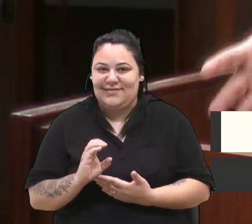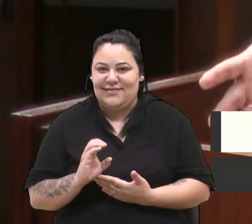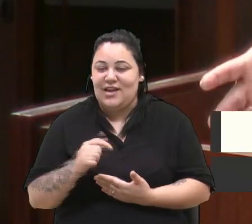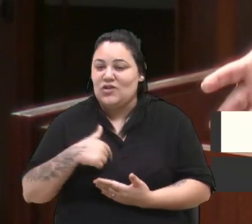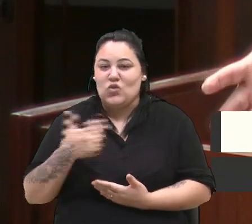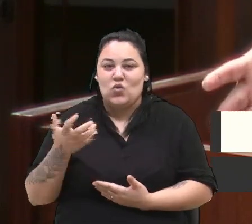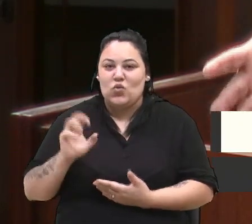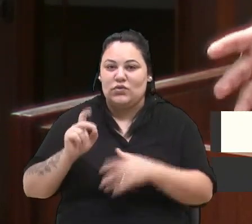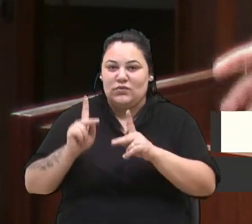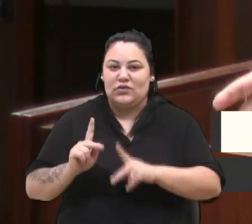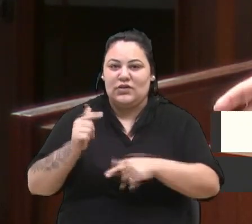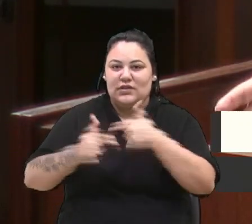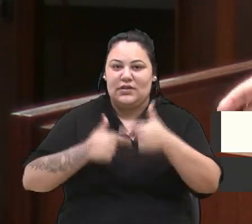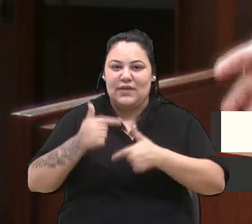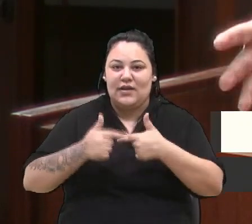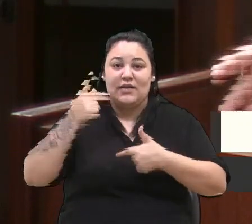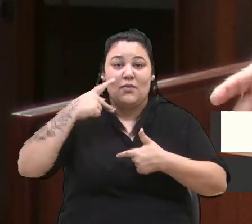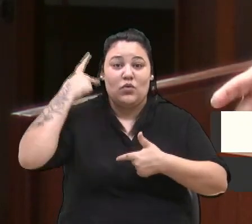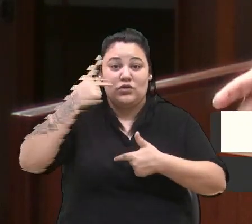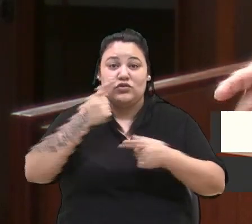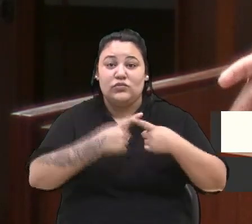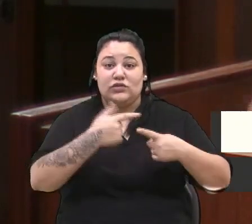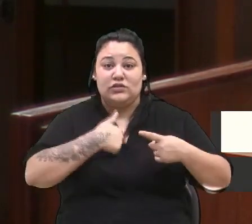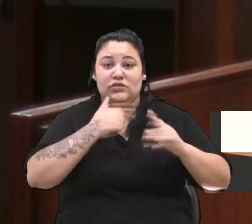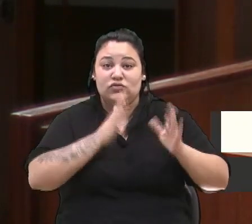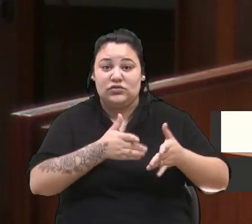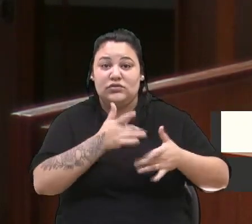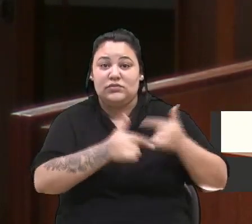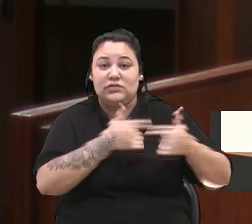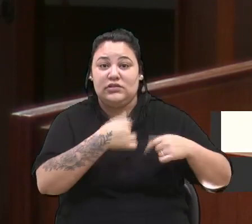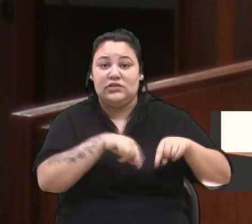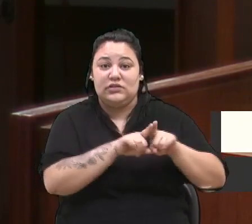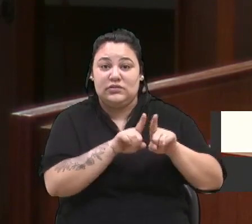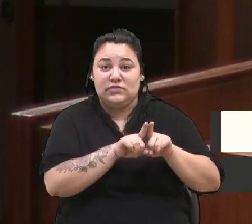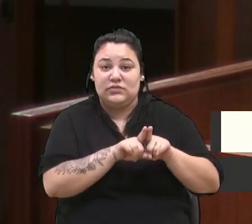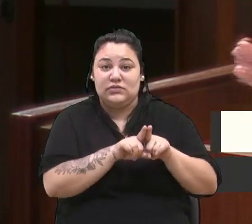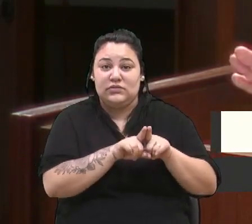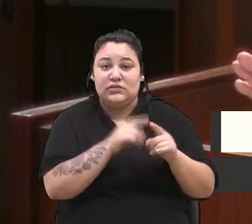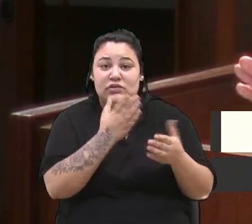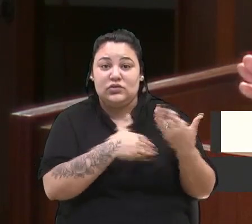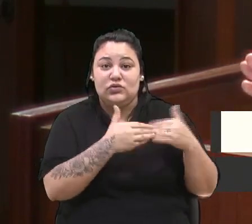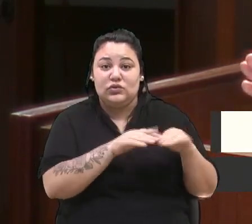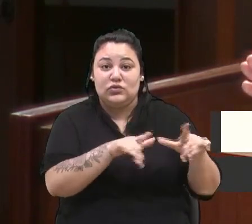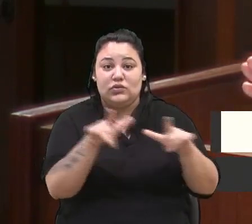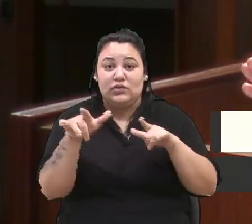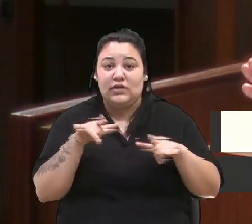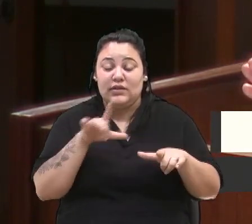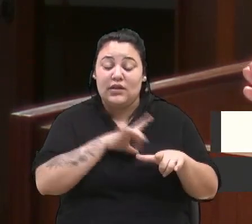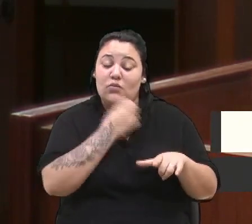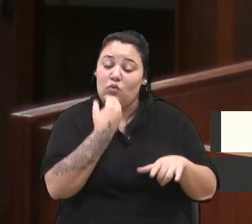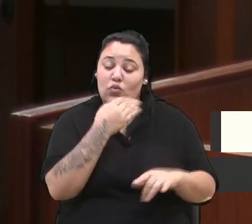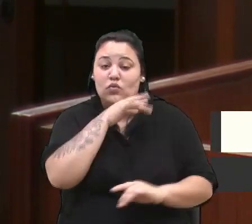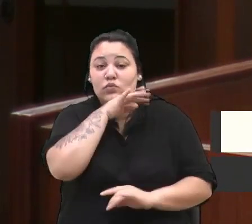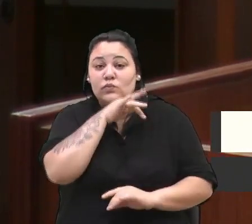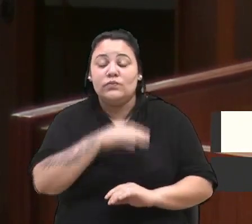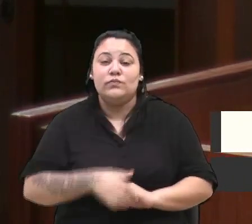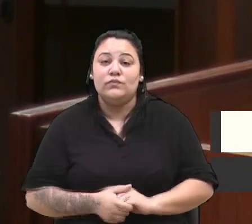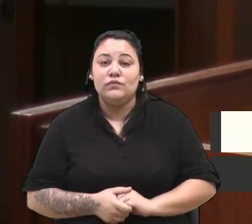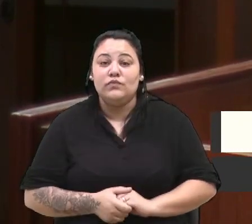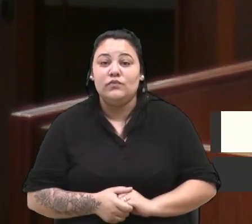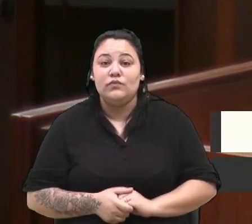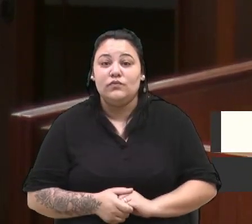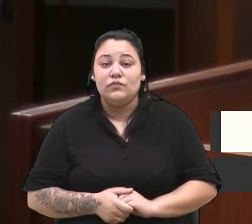pessoas que trabalham na política, porque eu também já fui, e tem, em todo que é lugar tem os bons e os ruins, todos os